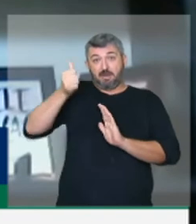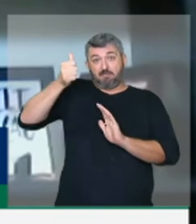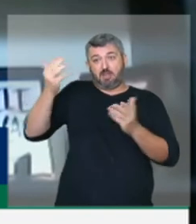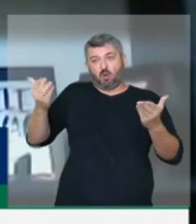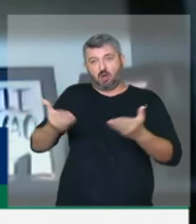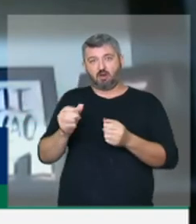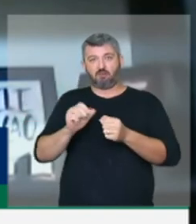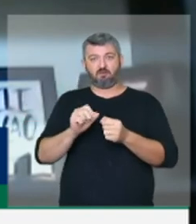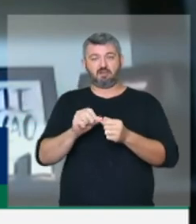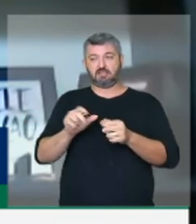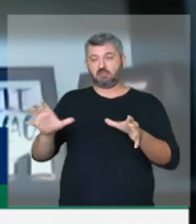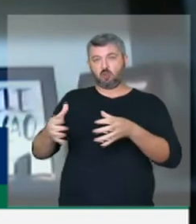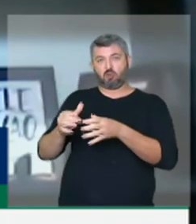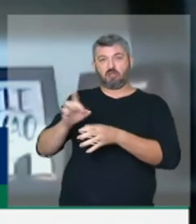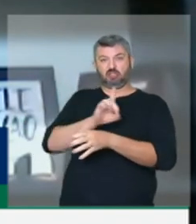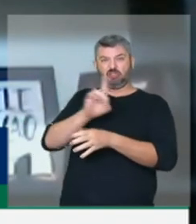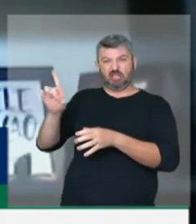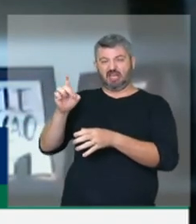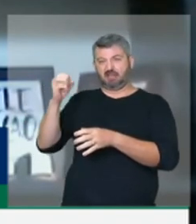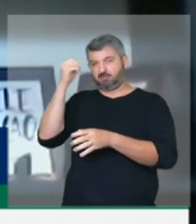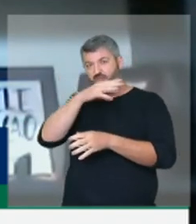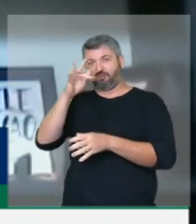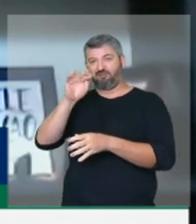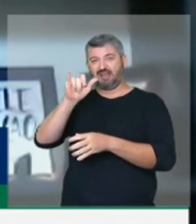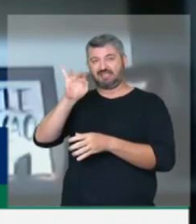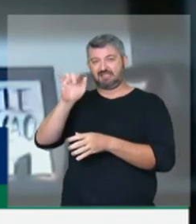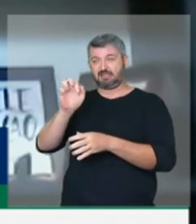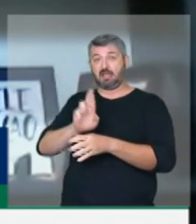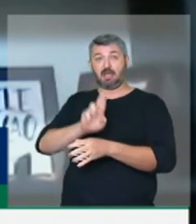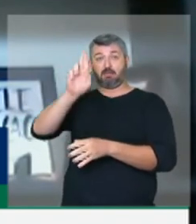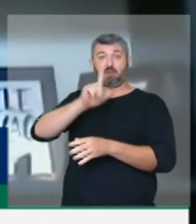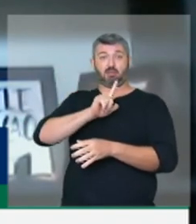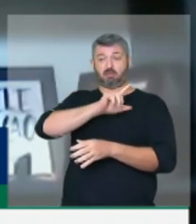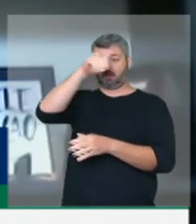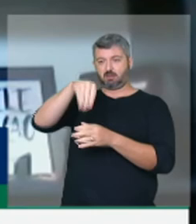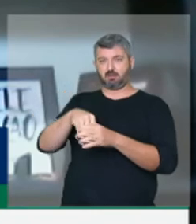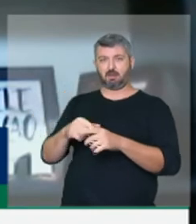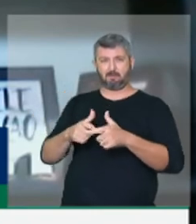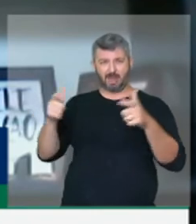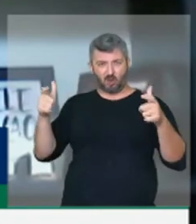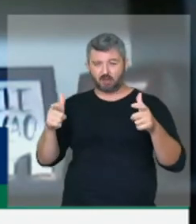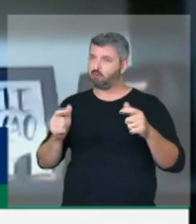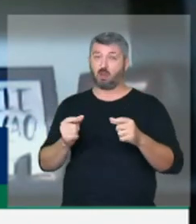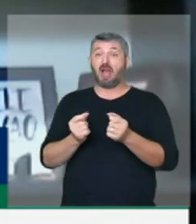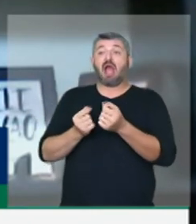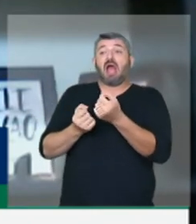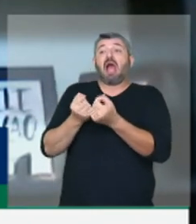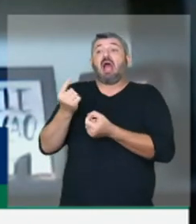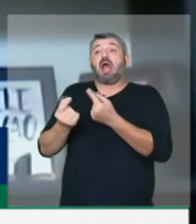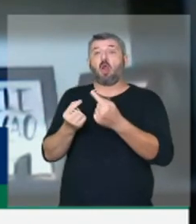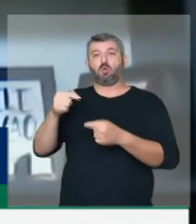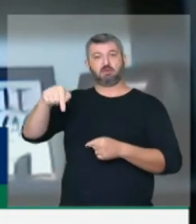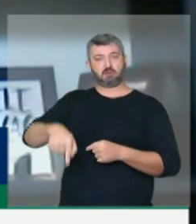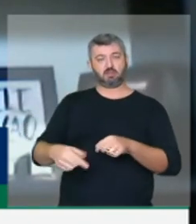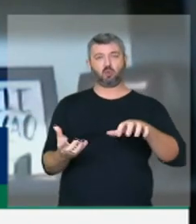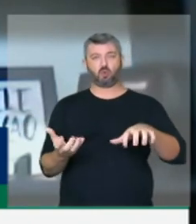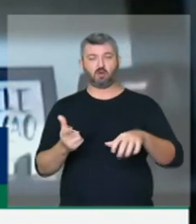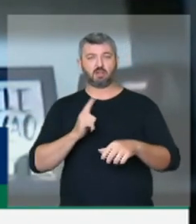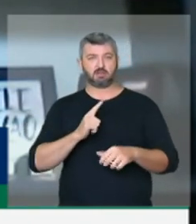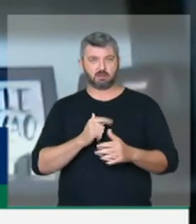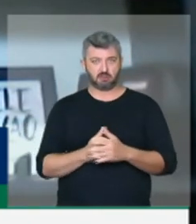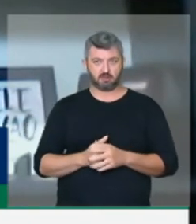extrema-direita fascista que, infelizmente, tem algumas representações, não a maioria, algumas representações no Congresso Nacional, mas